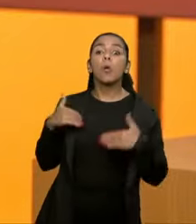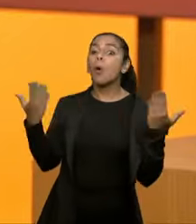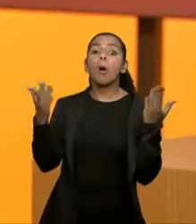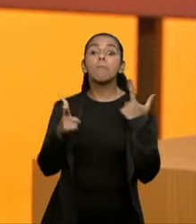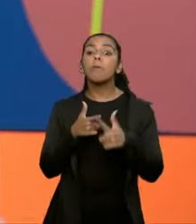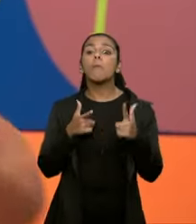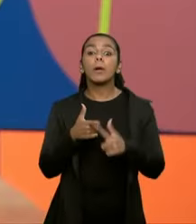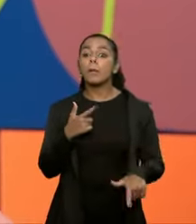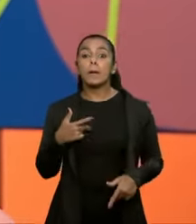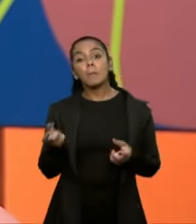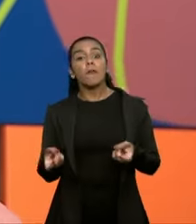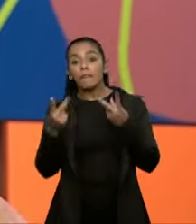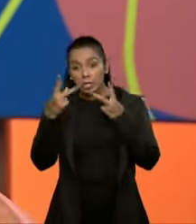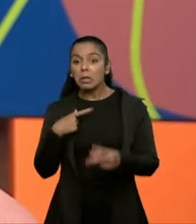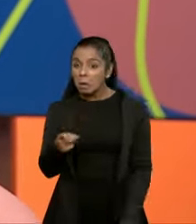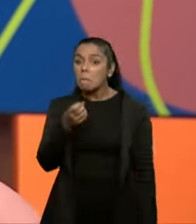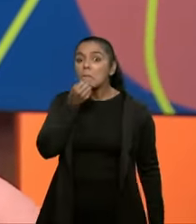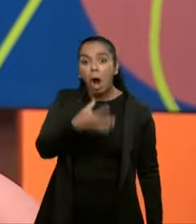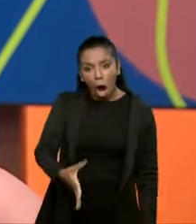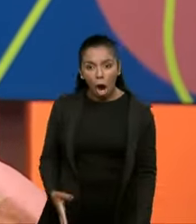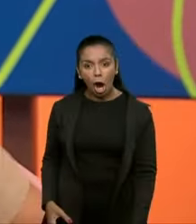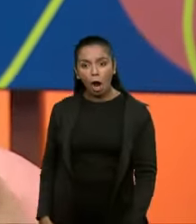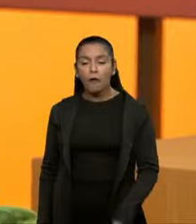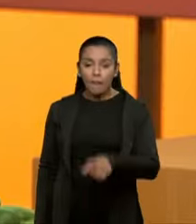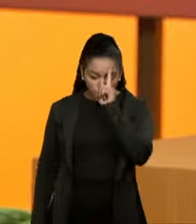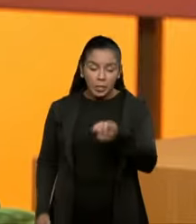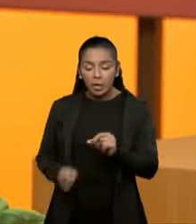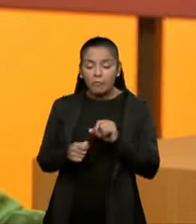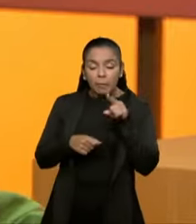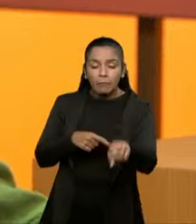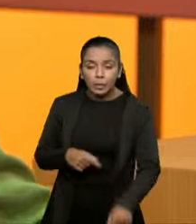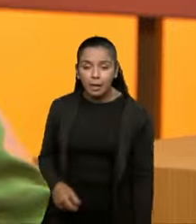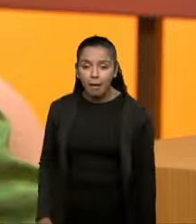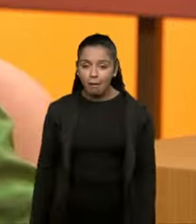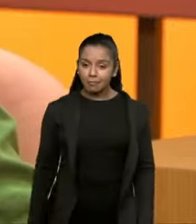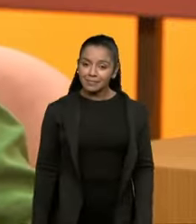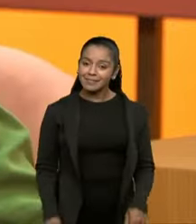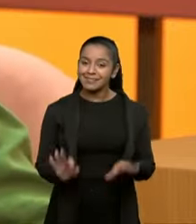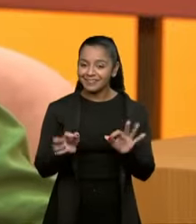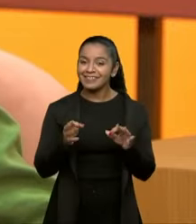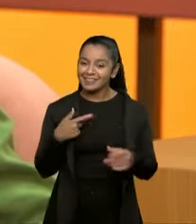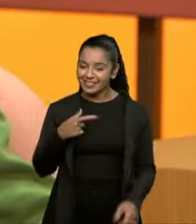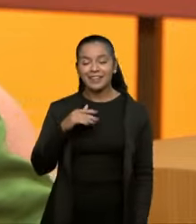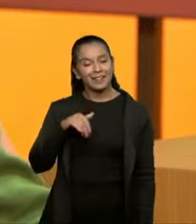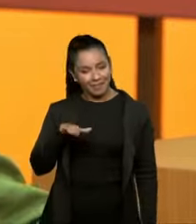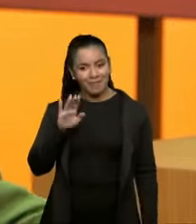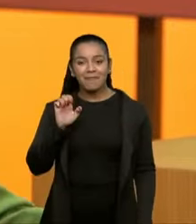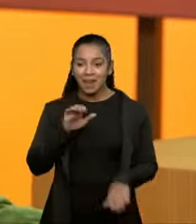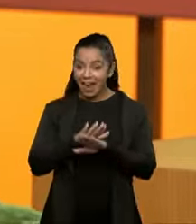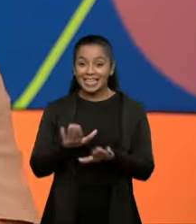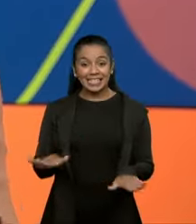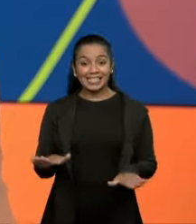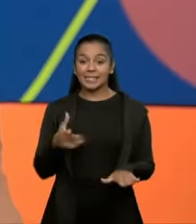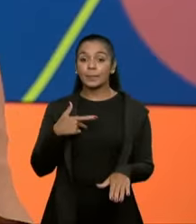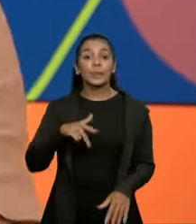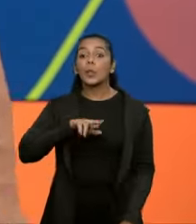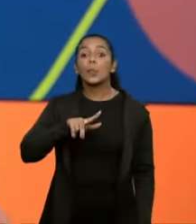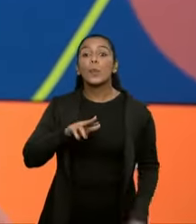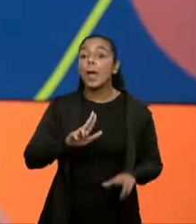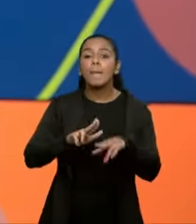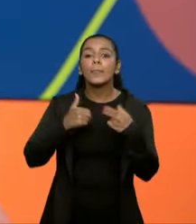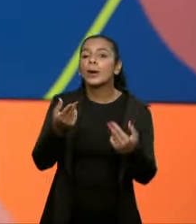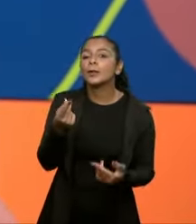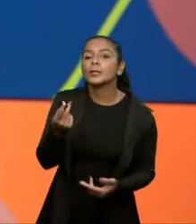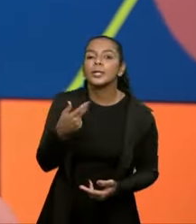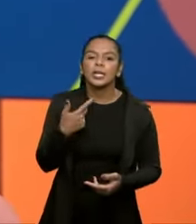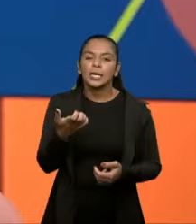comeu o sanduíche dele? Bom pra cacete. Eu vou mandar ele fazer um pra senhora. Ela é assim. Então ela... acho que ali não era pela grana que eu queria